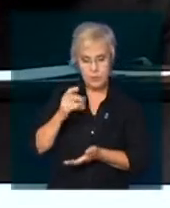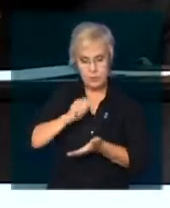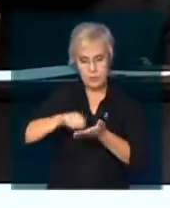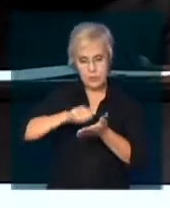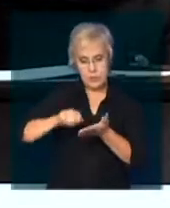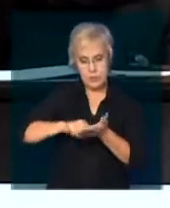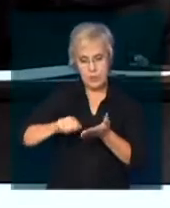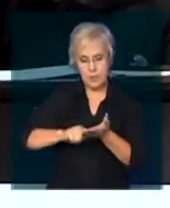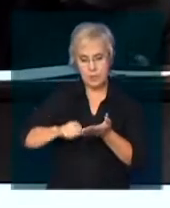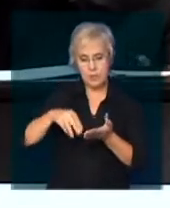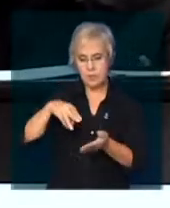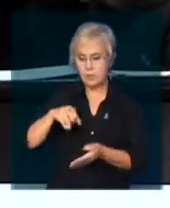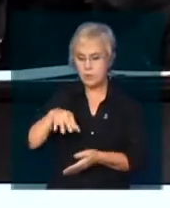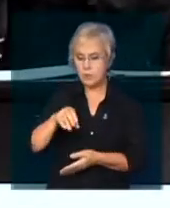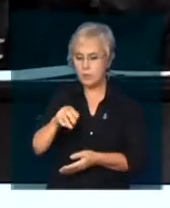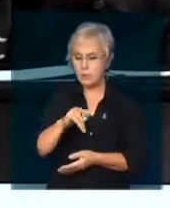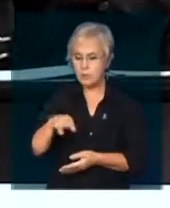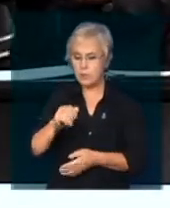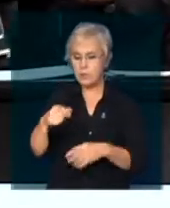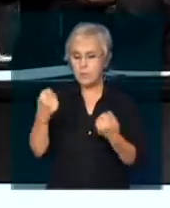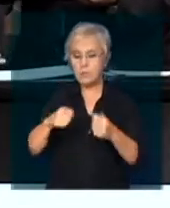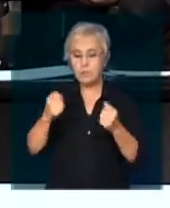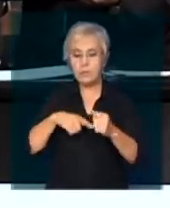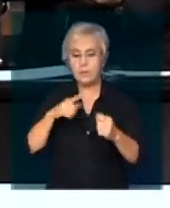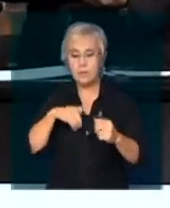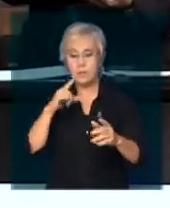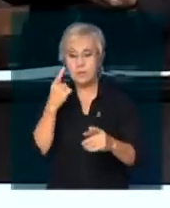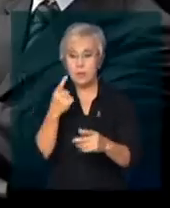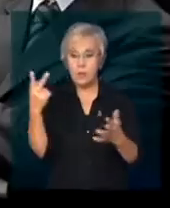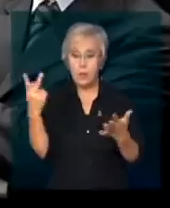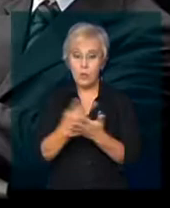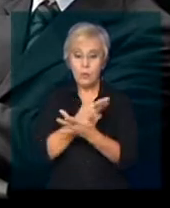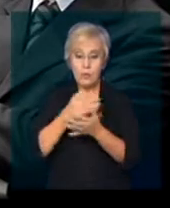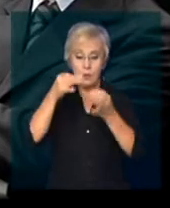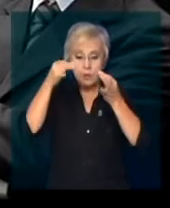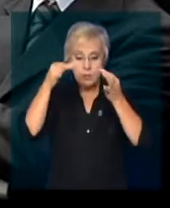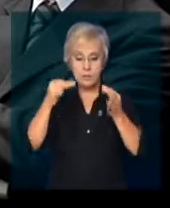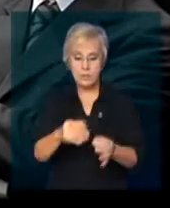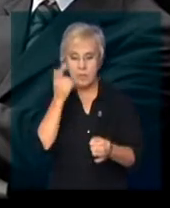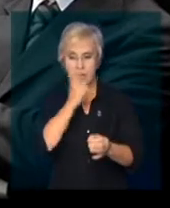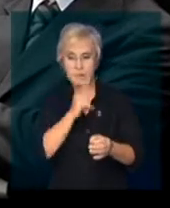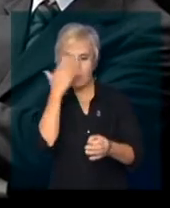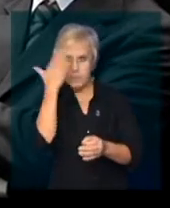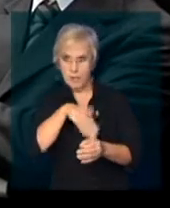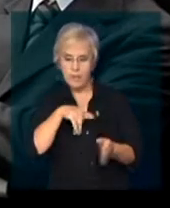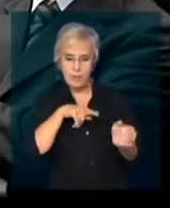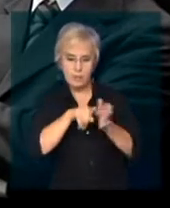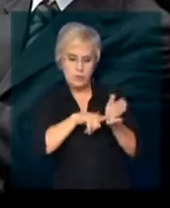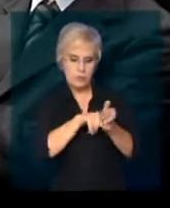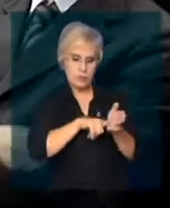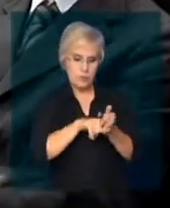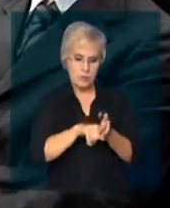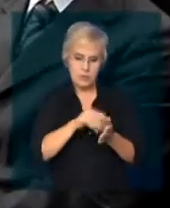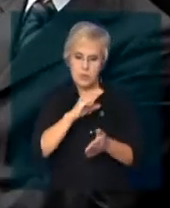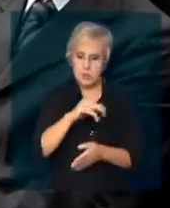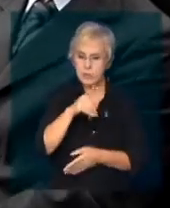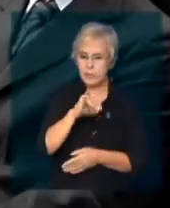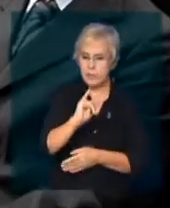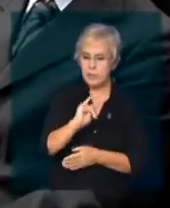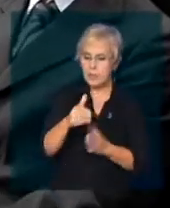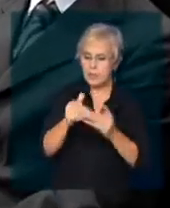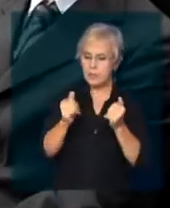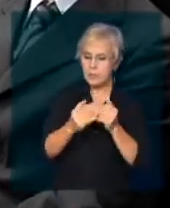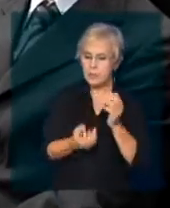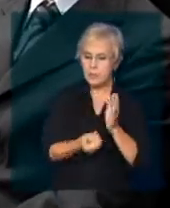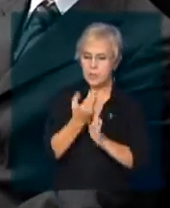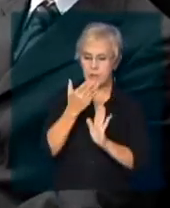de minoria, e tem que se ter um fato determinado para ser investigado. A CPI, que pedia a instalação,